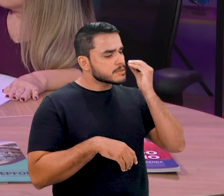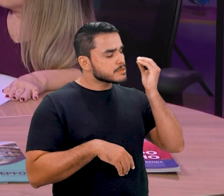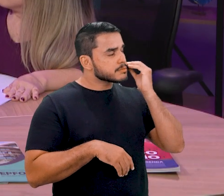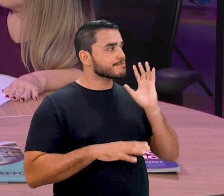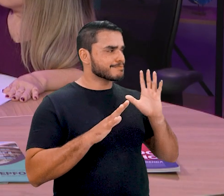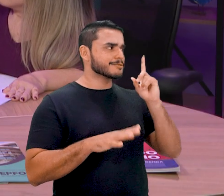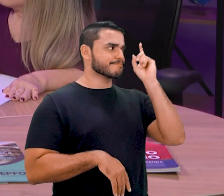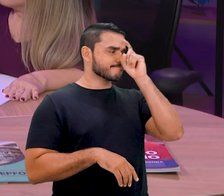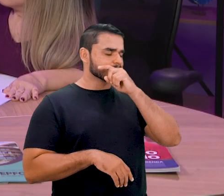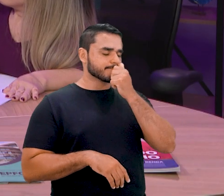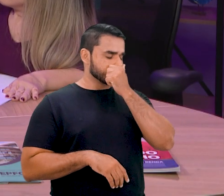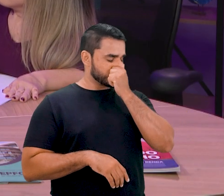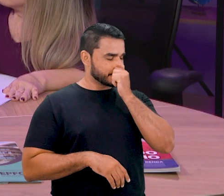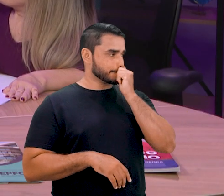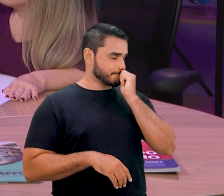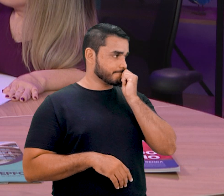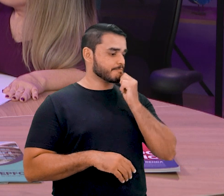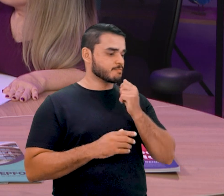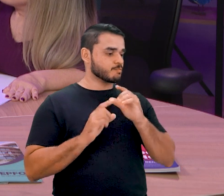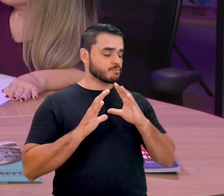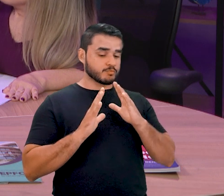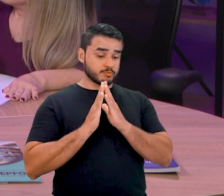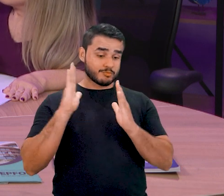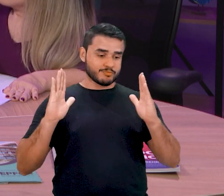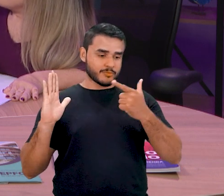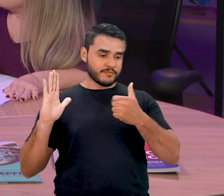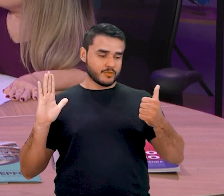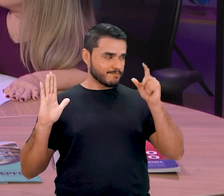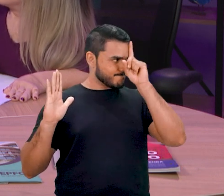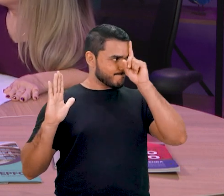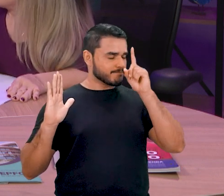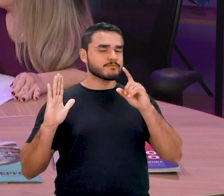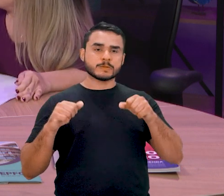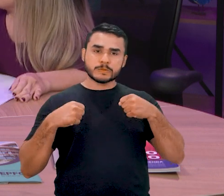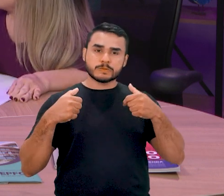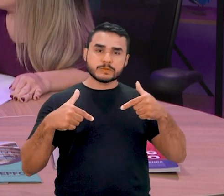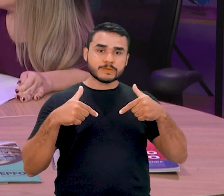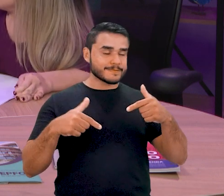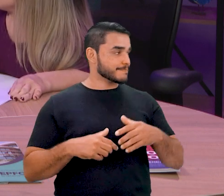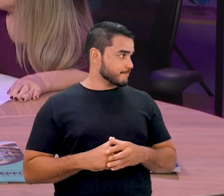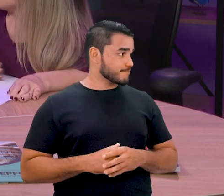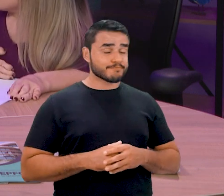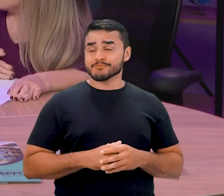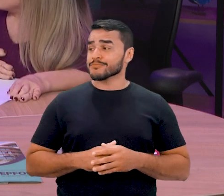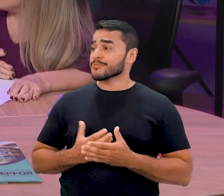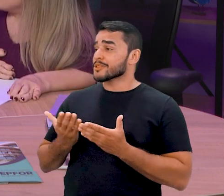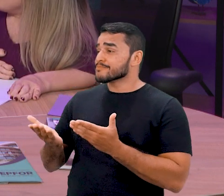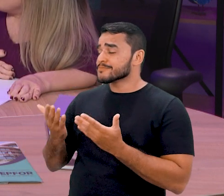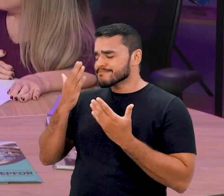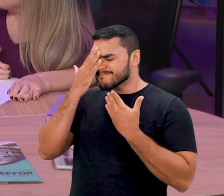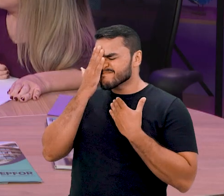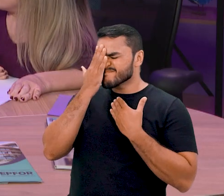dialogado e não podia deixar de mencionar, né, os nossos 21 dias de ativismo. Muito obrigada por ter aceitado o convite. Você é uma pessoa